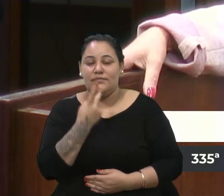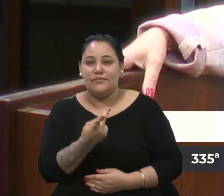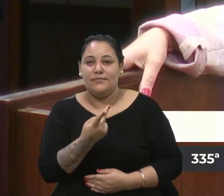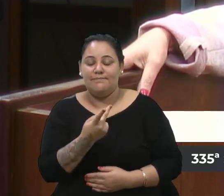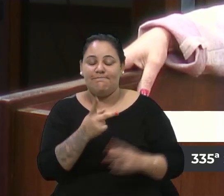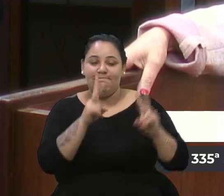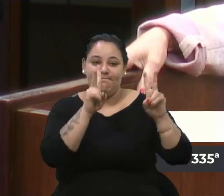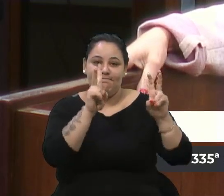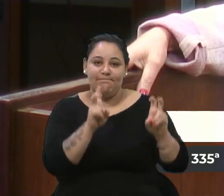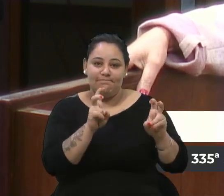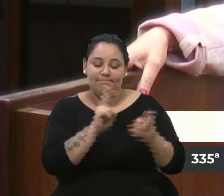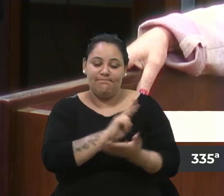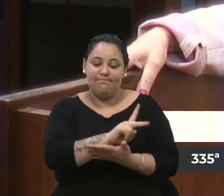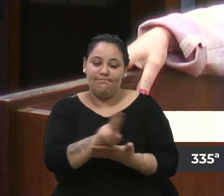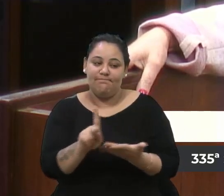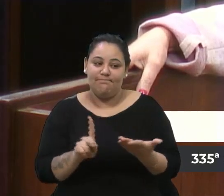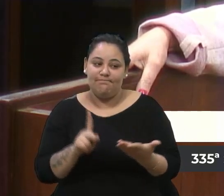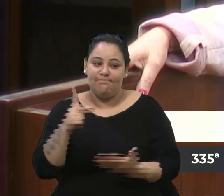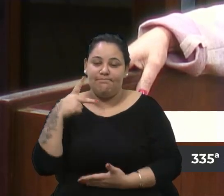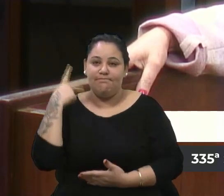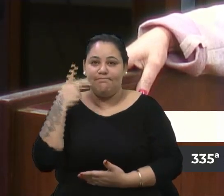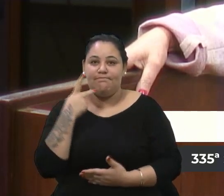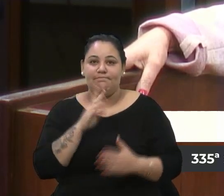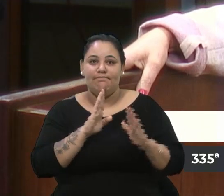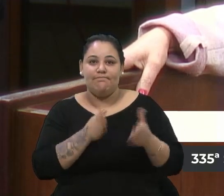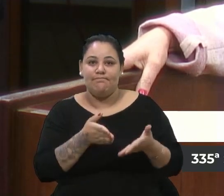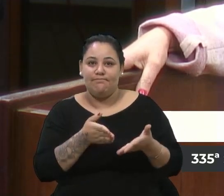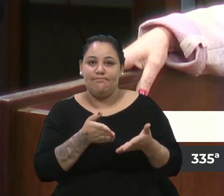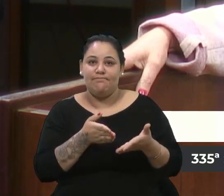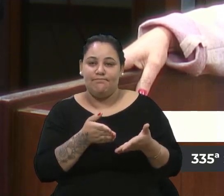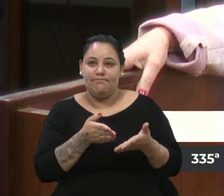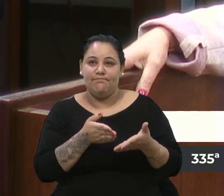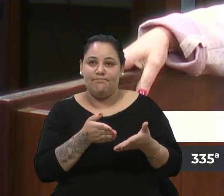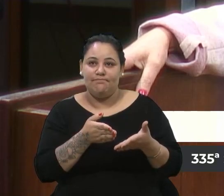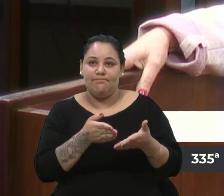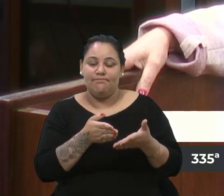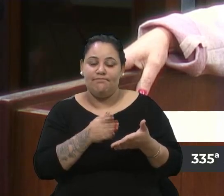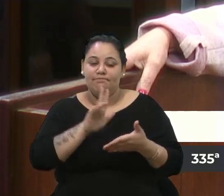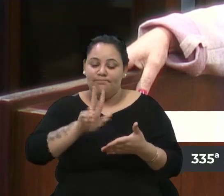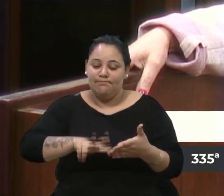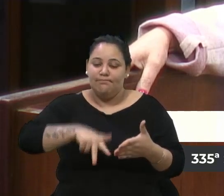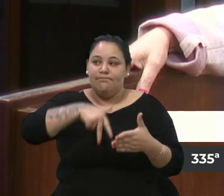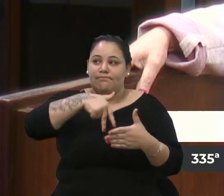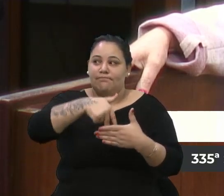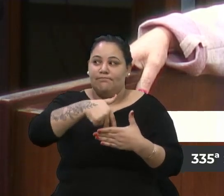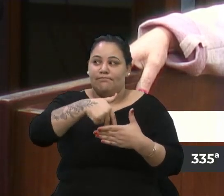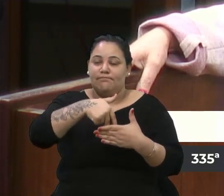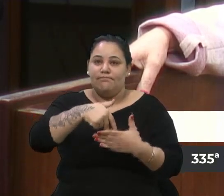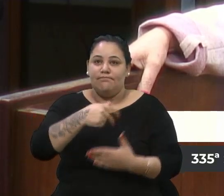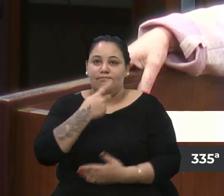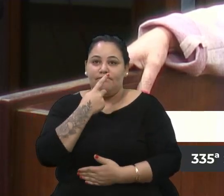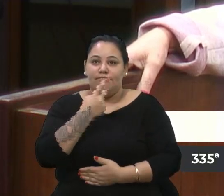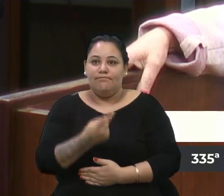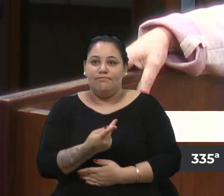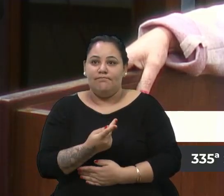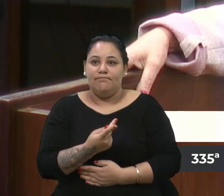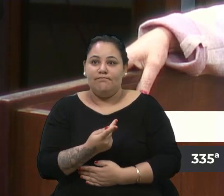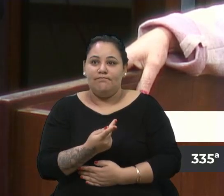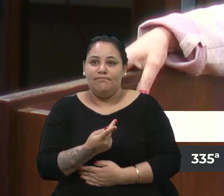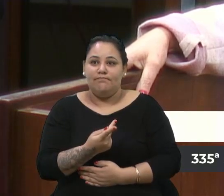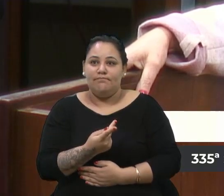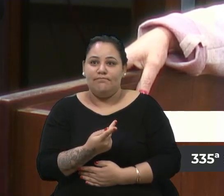que vários vereadores e vereadoras já subiram nessa tribuna para falar, que é um pouco a